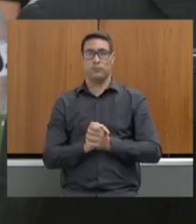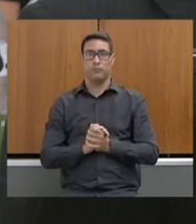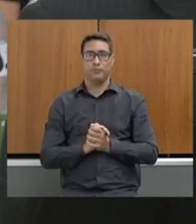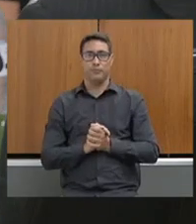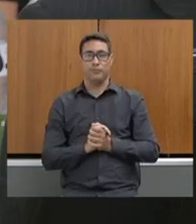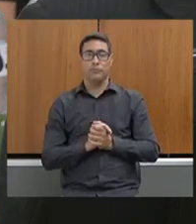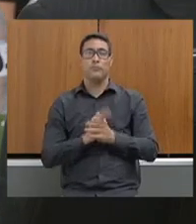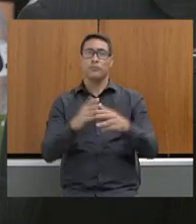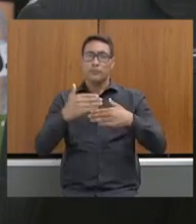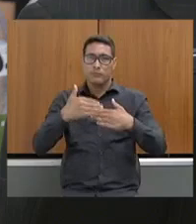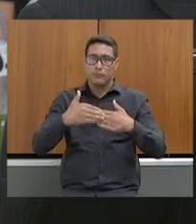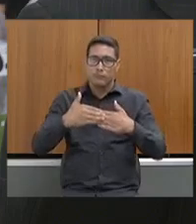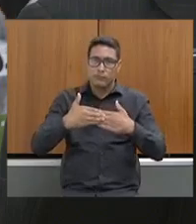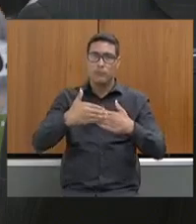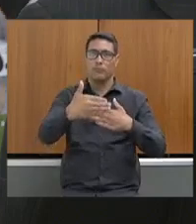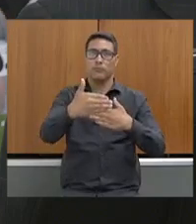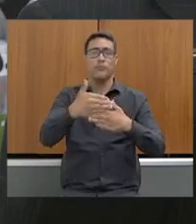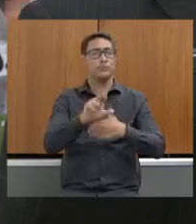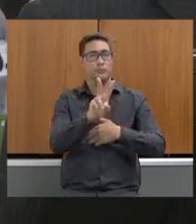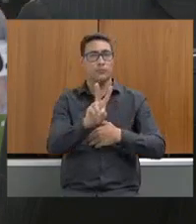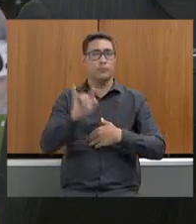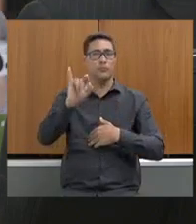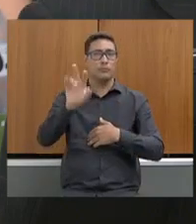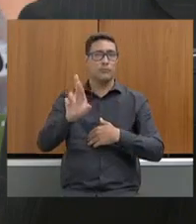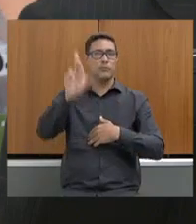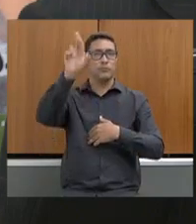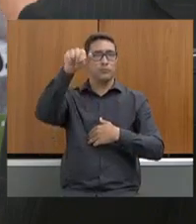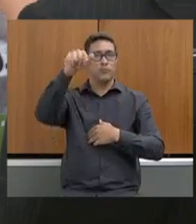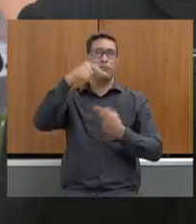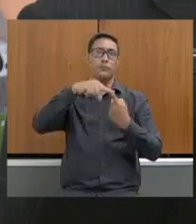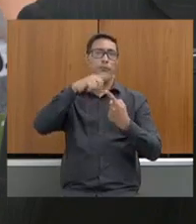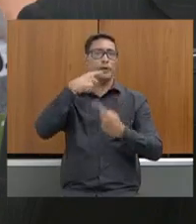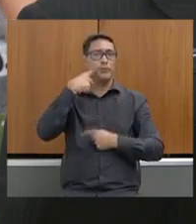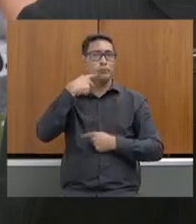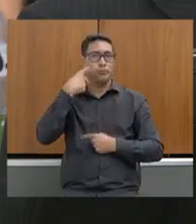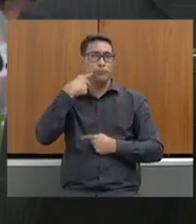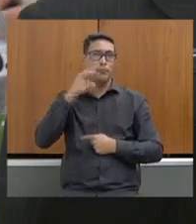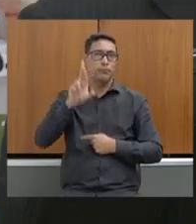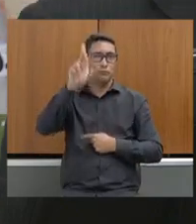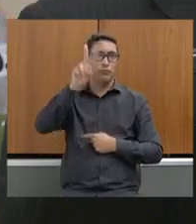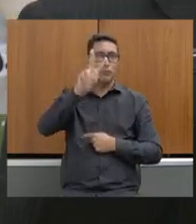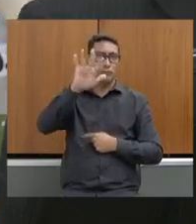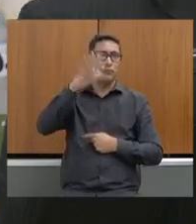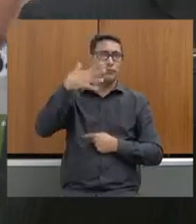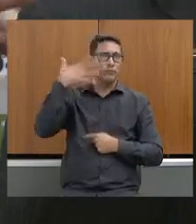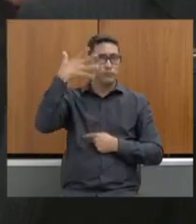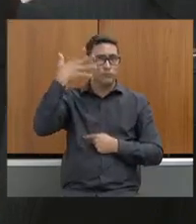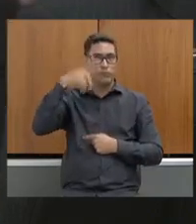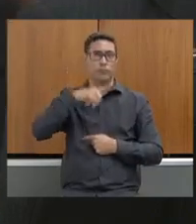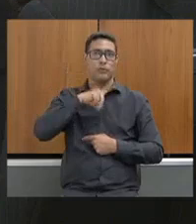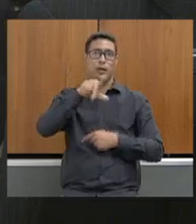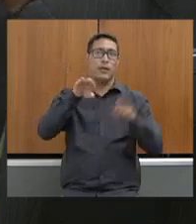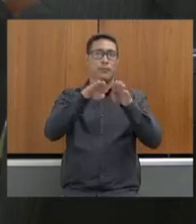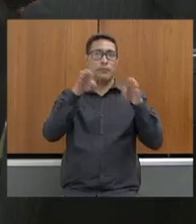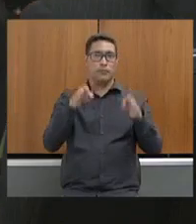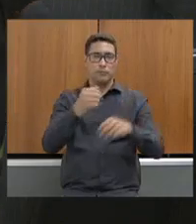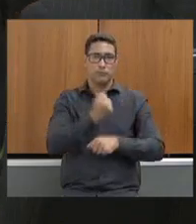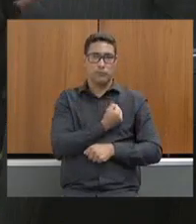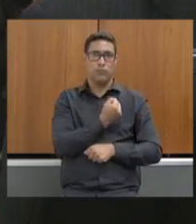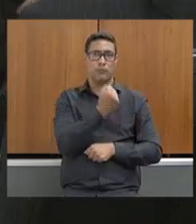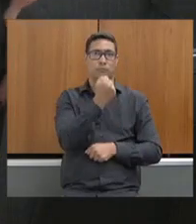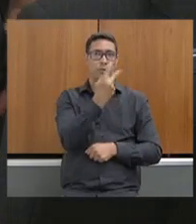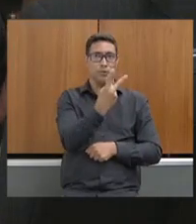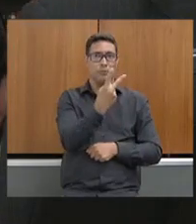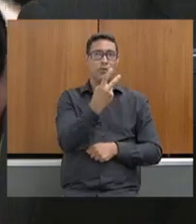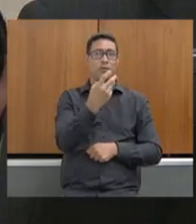Na sequência, será concedida a palavra às deputadas e aos deputados nos termos da deliberação da mesa número 2711 de